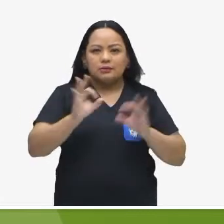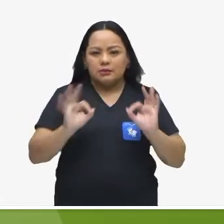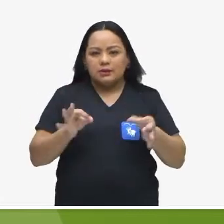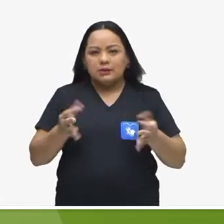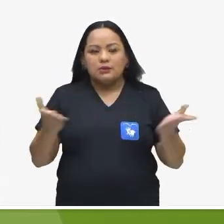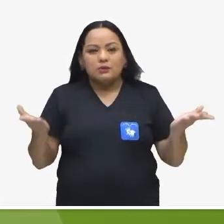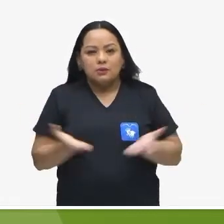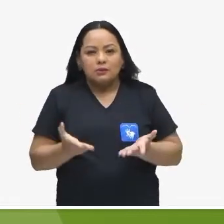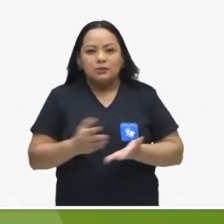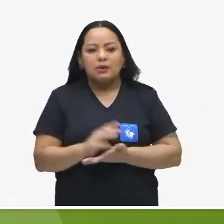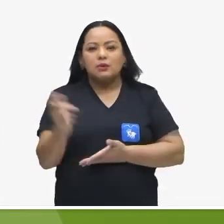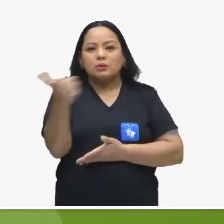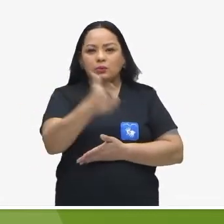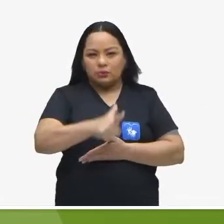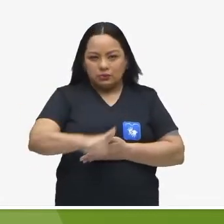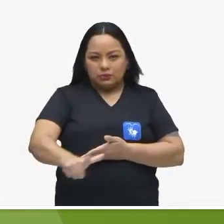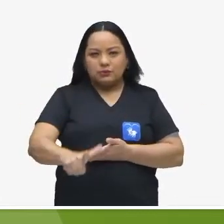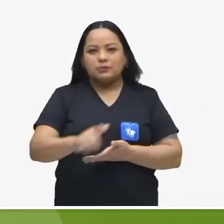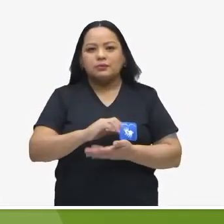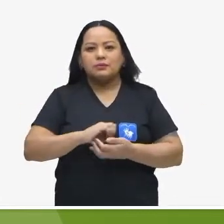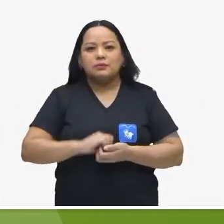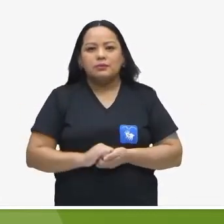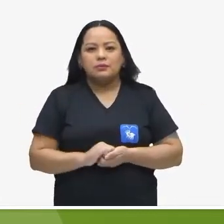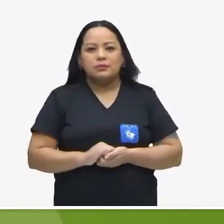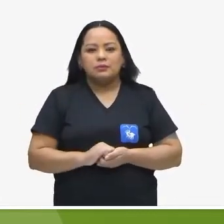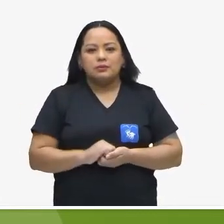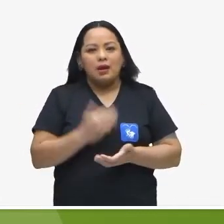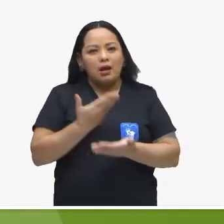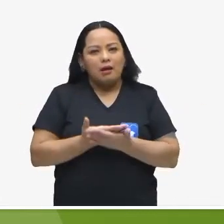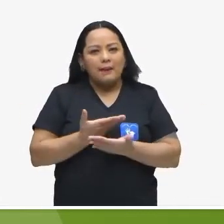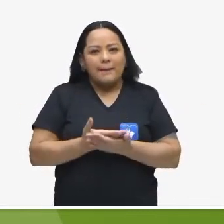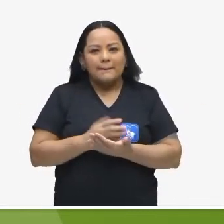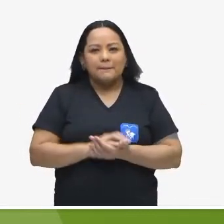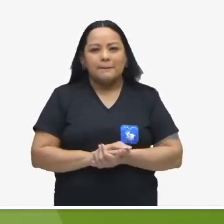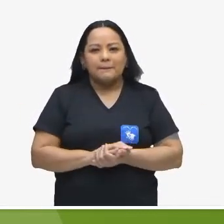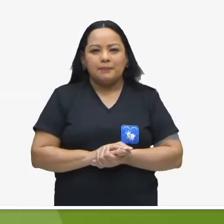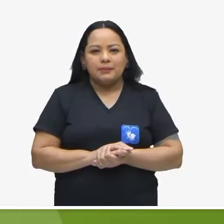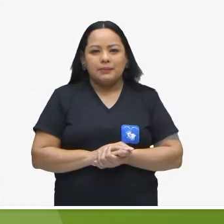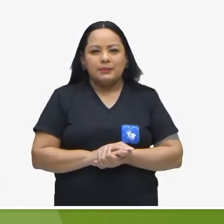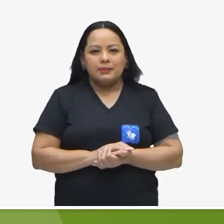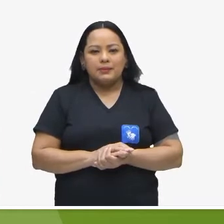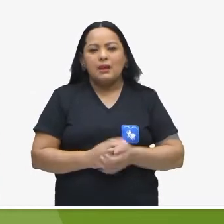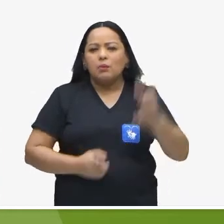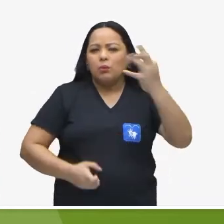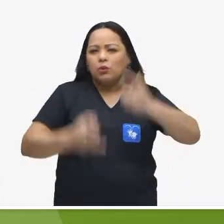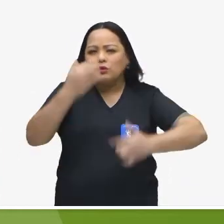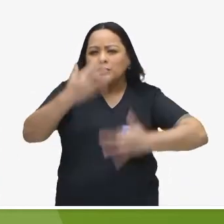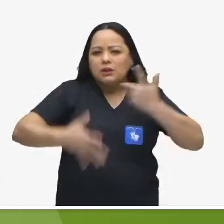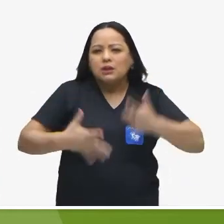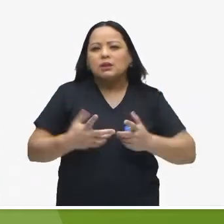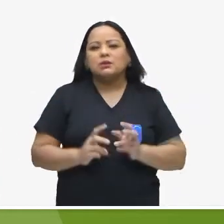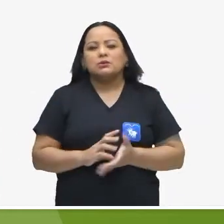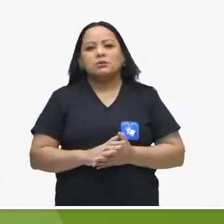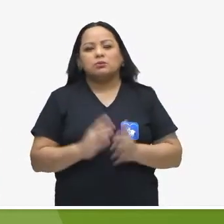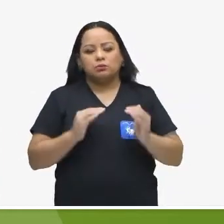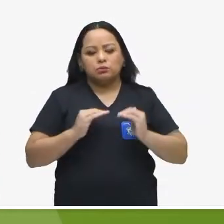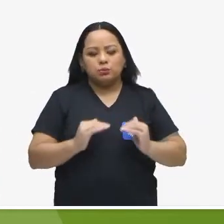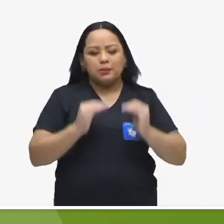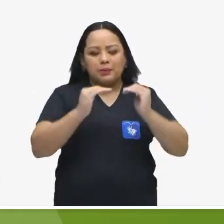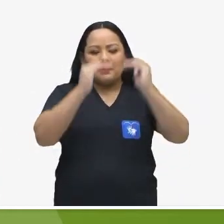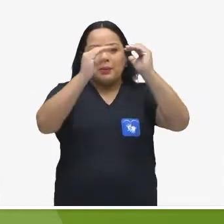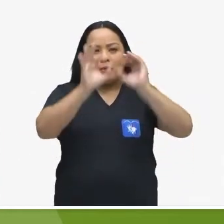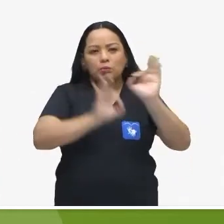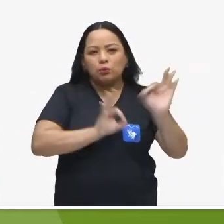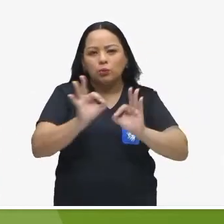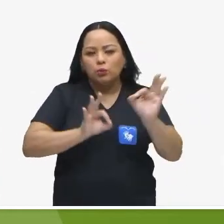agora vamos dar continuidade à nossa aula, certo? Ainda falando sobre os níveis de organização